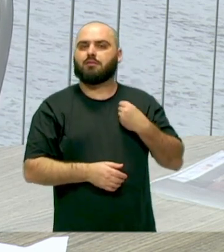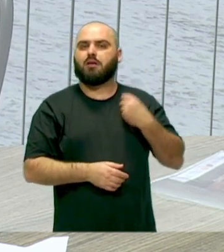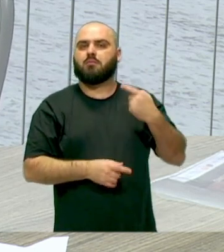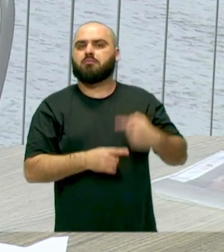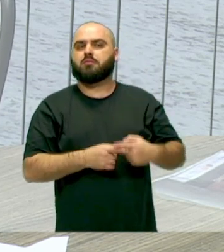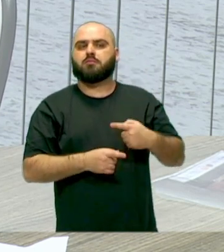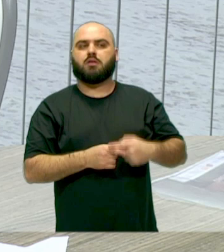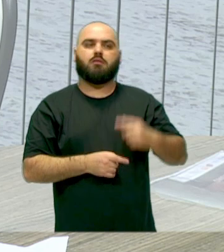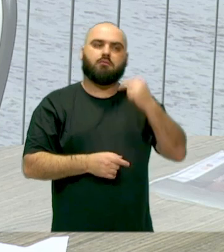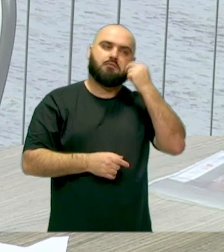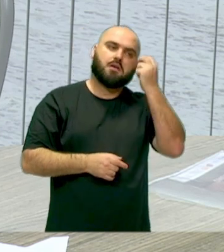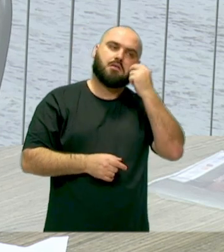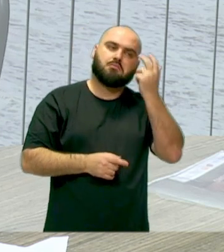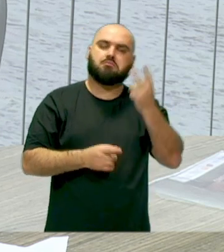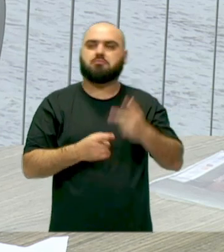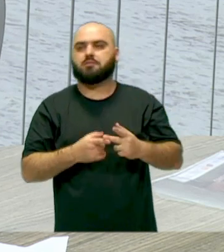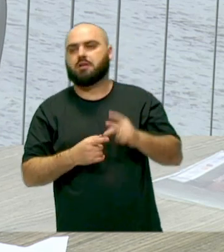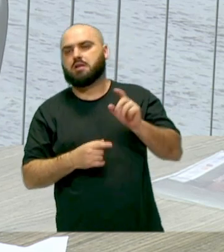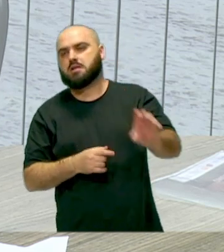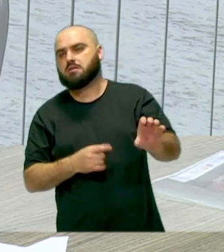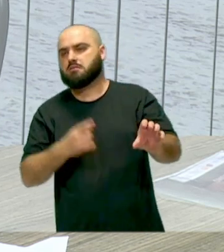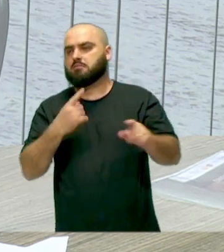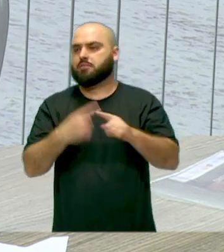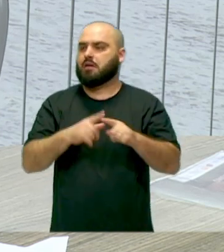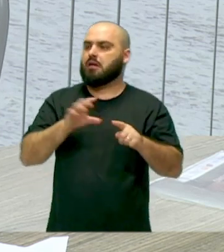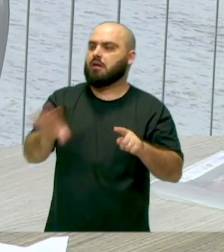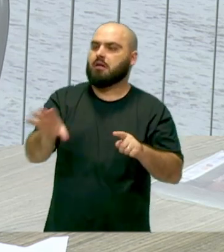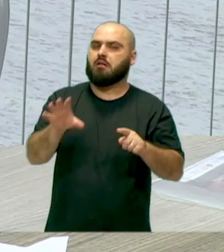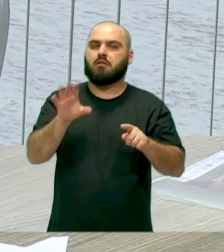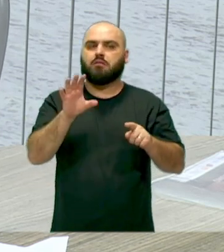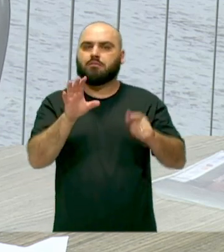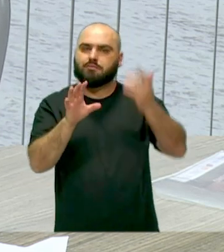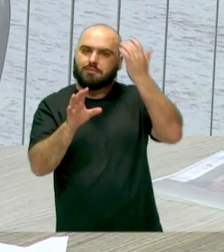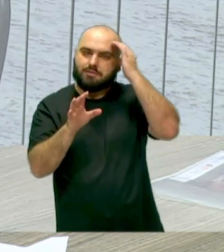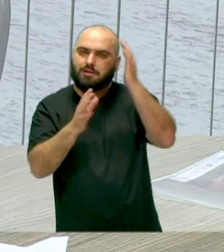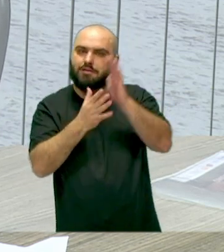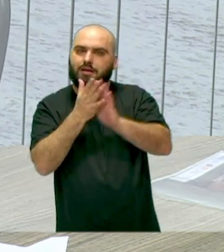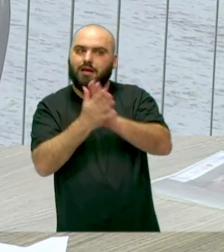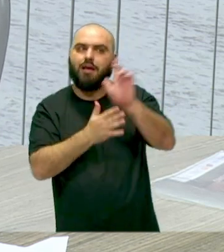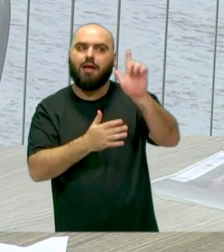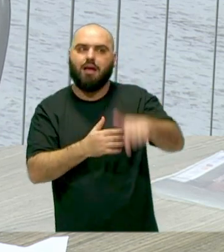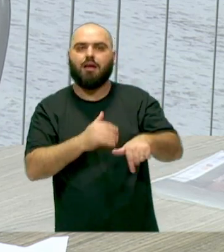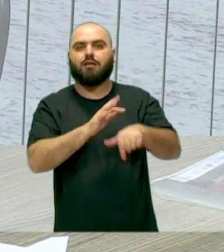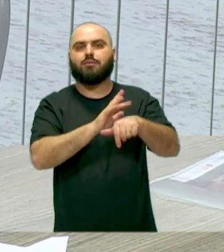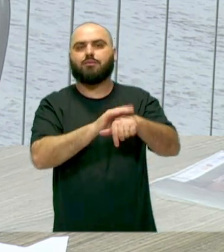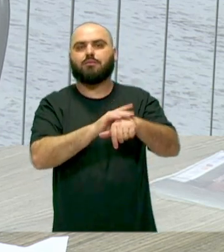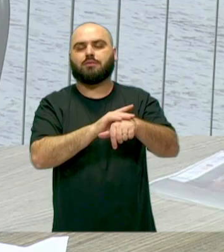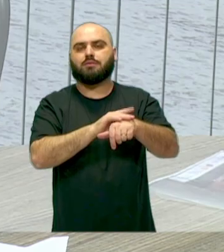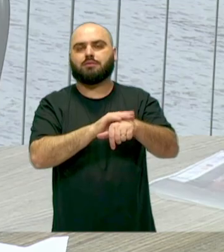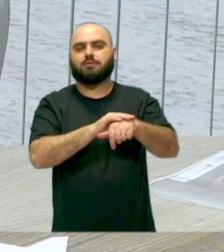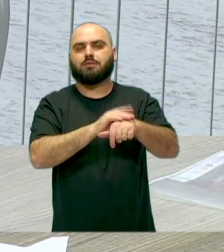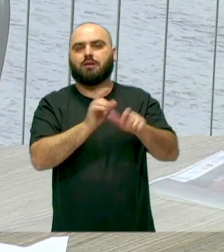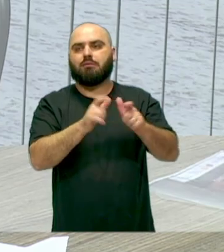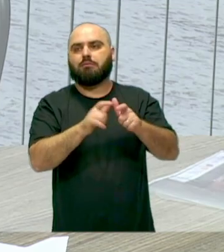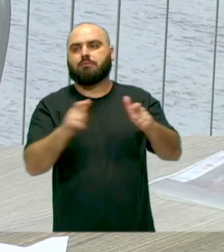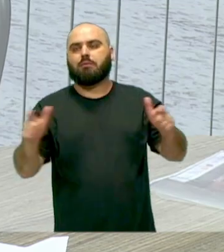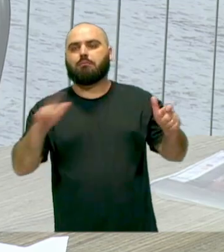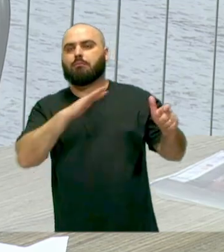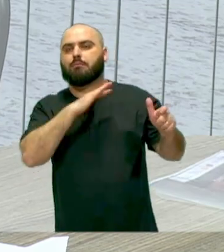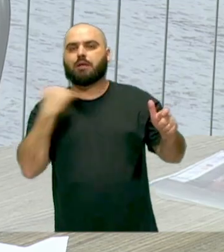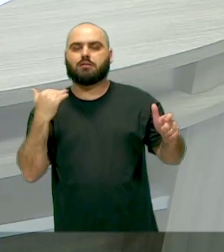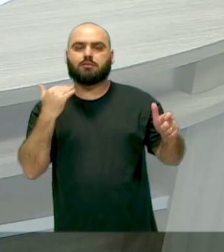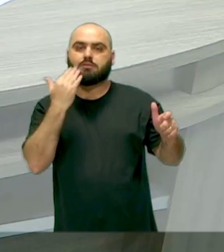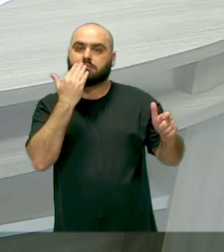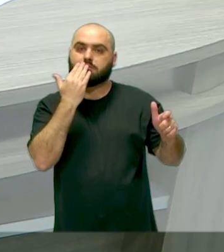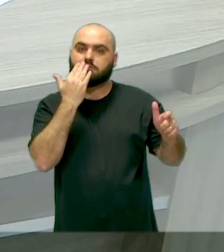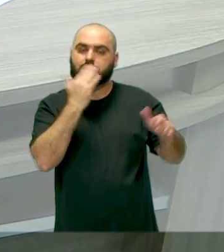vergonha, porque é isso, é porque é aquilo, não entende que é uma doença. progressiva que mata. O racismo é